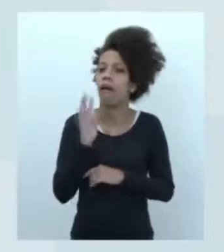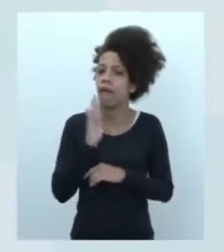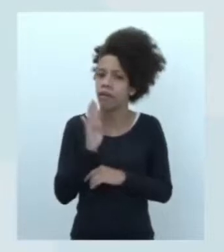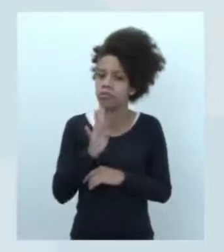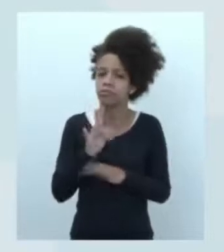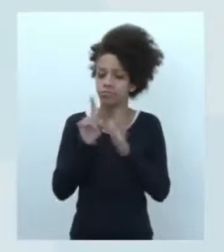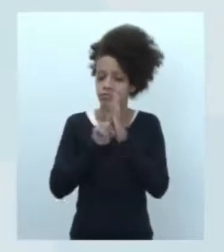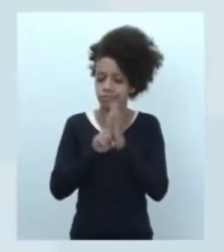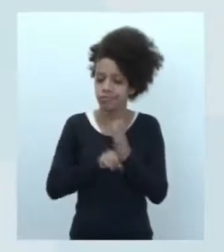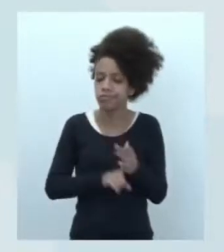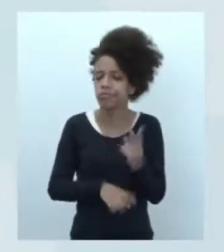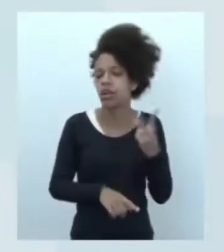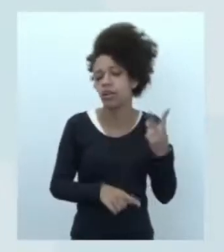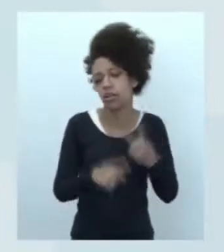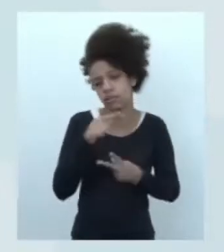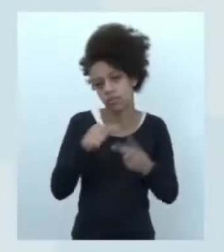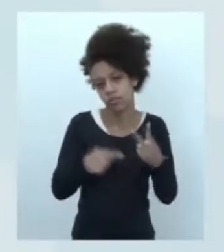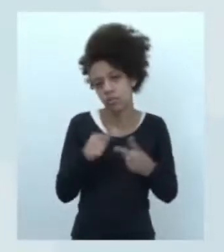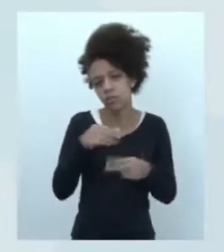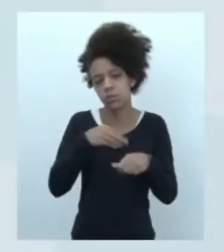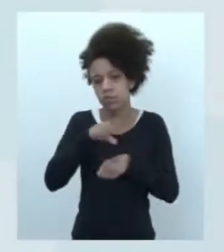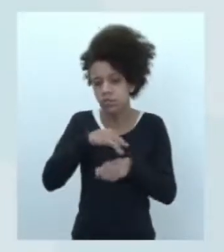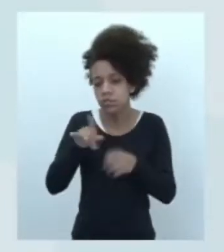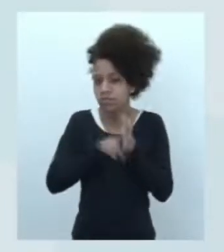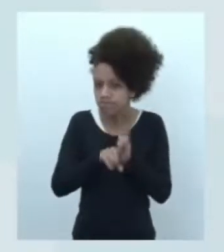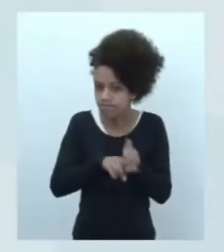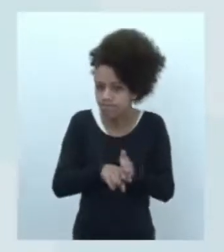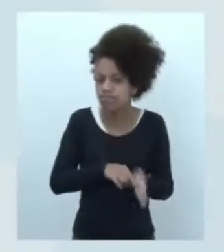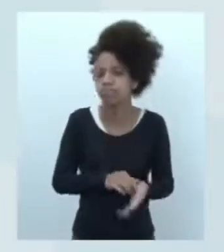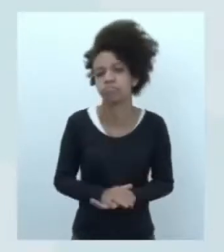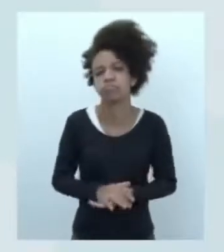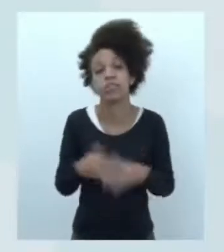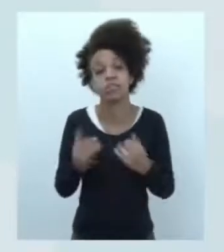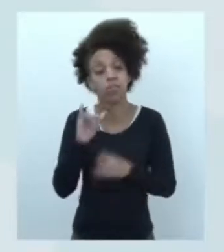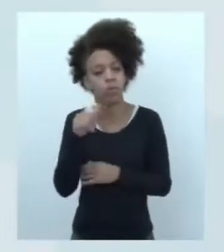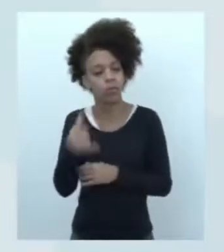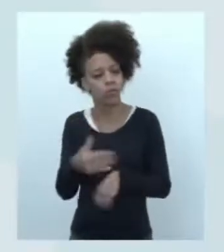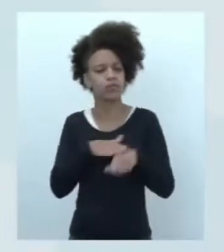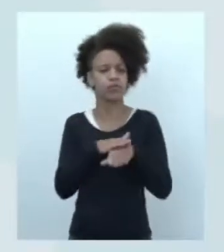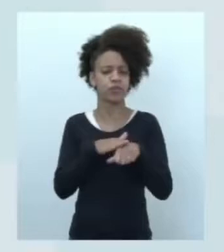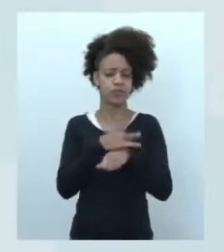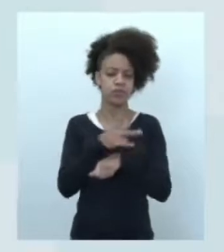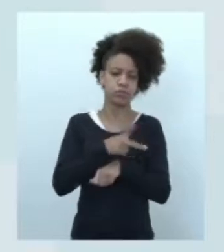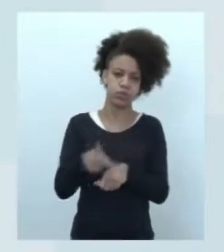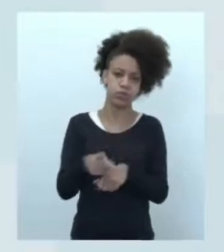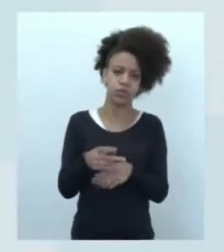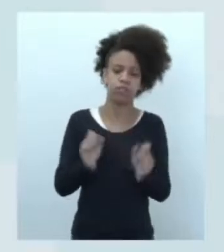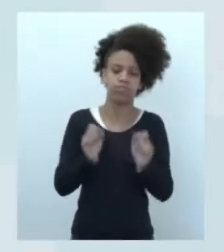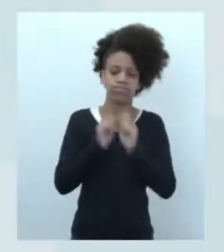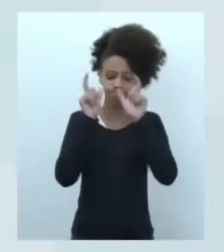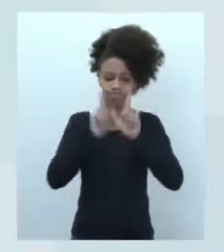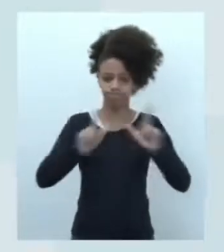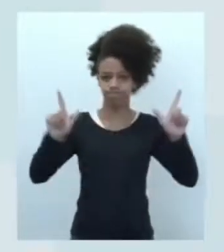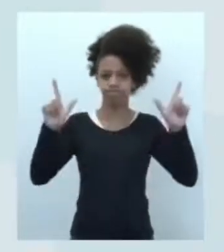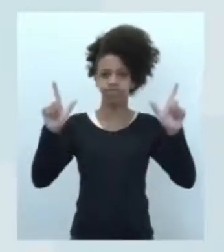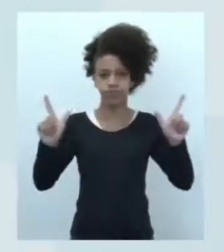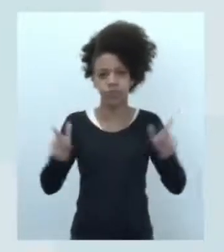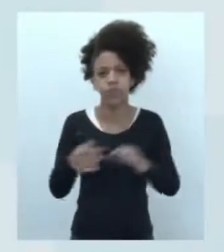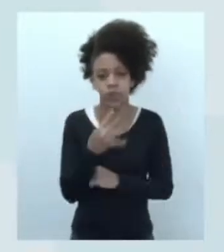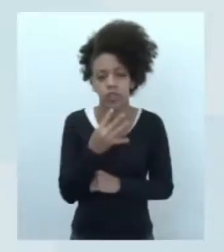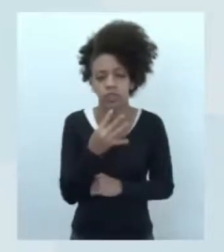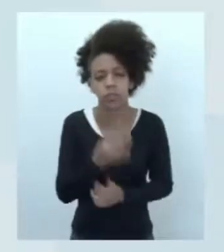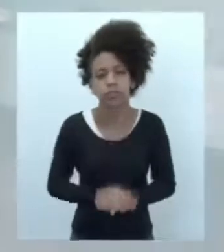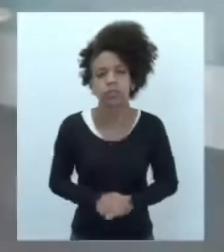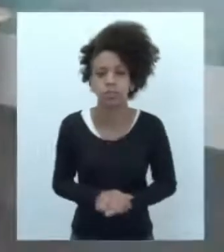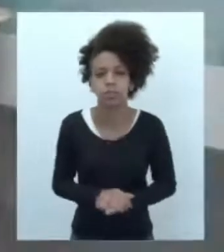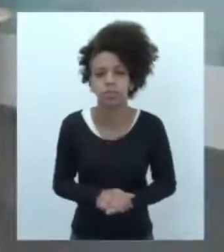essas 2 dicas, né, essas 2 fontes de pesquisa. Então, aproveite e converse com os professores e amplie aí os seus